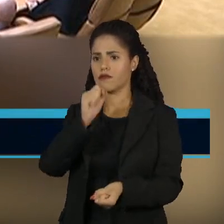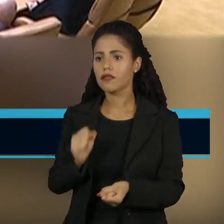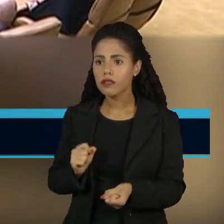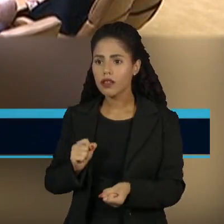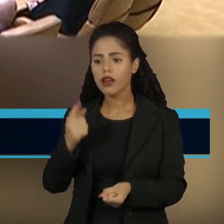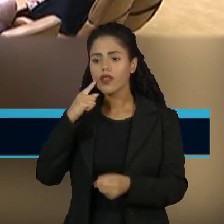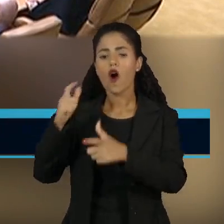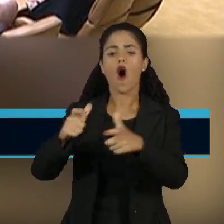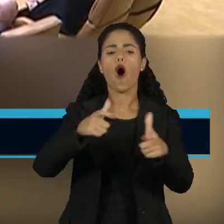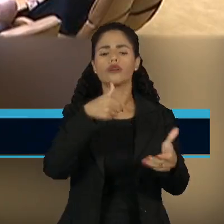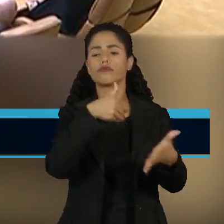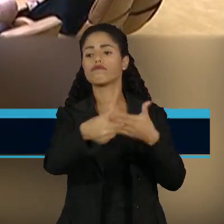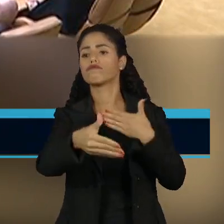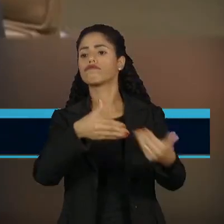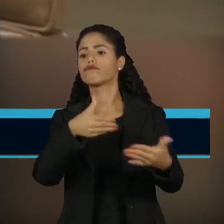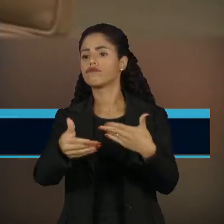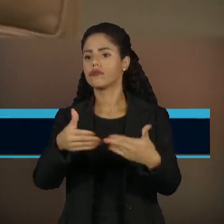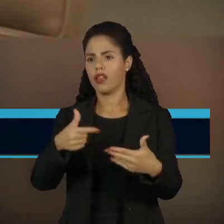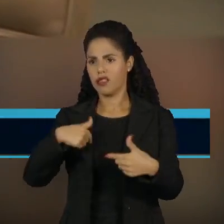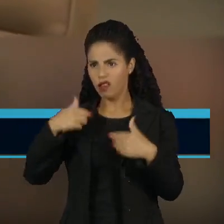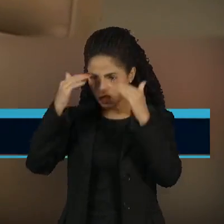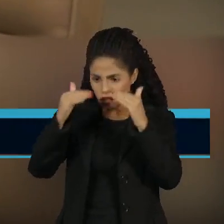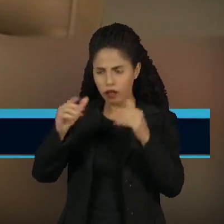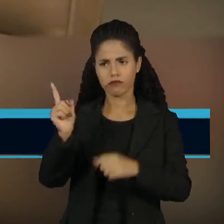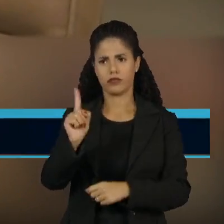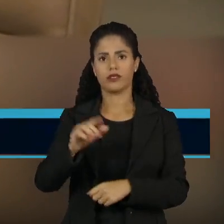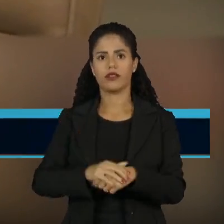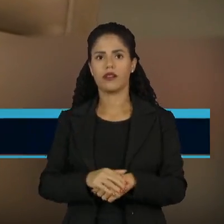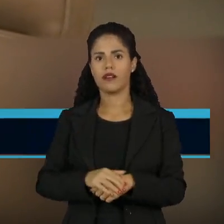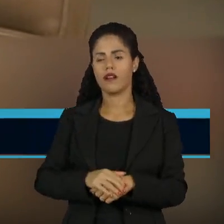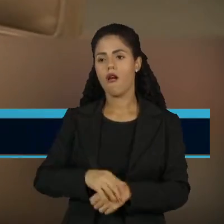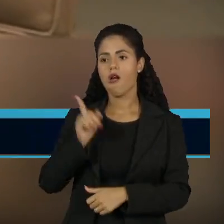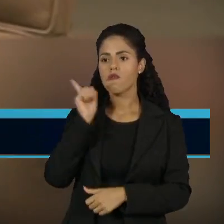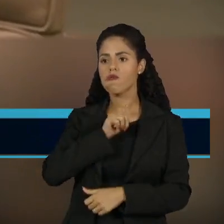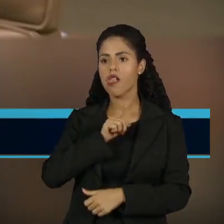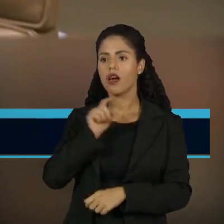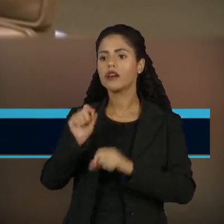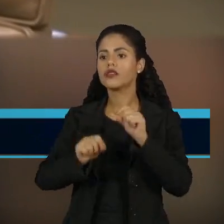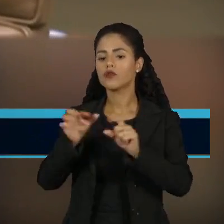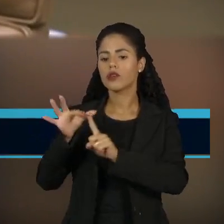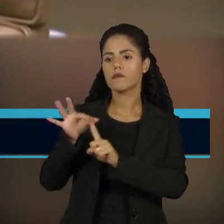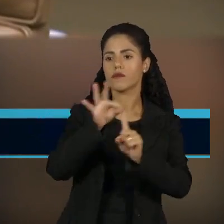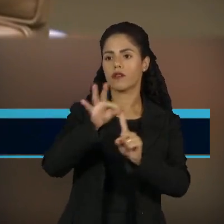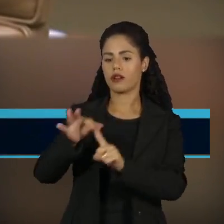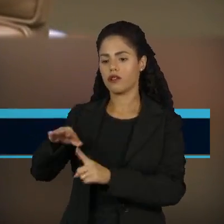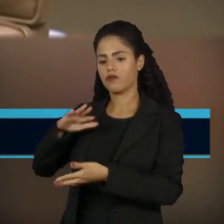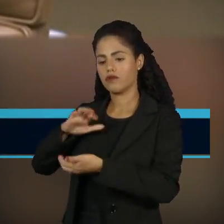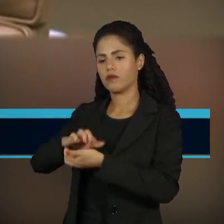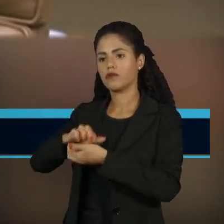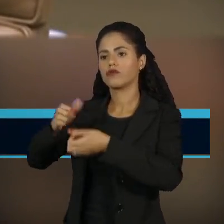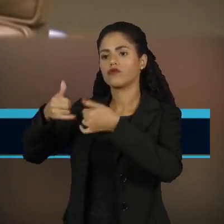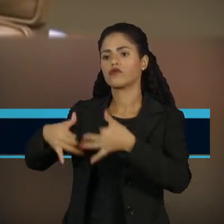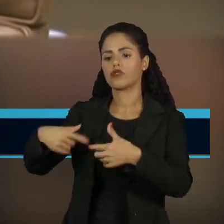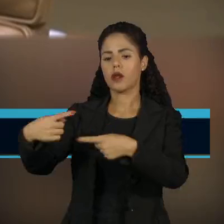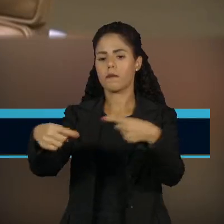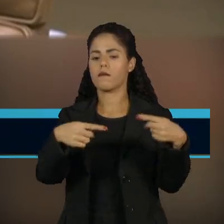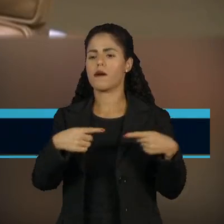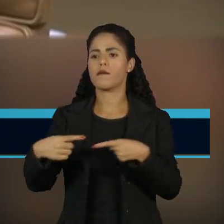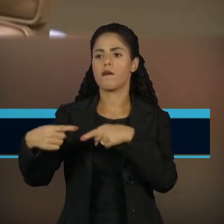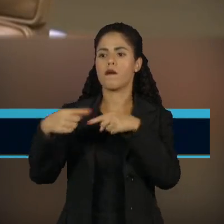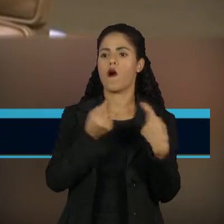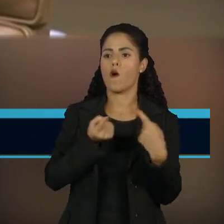de onde ele vier. O decano ironizou a falta de prioridade do Senado ao discutir uma medida